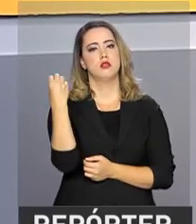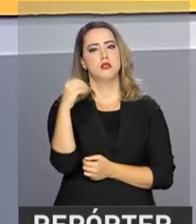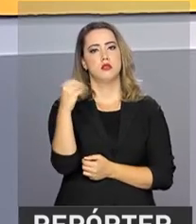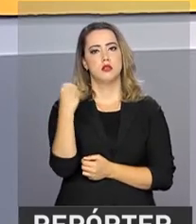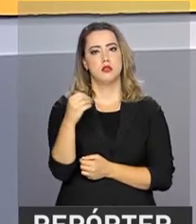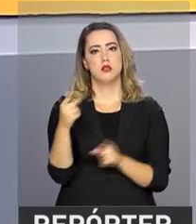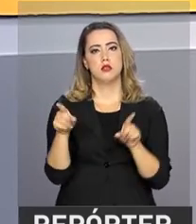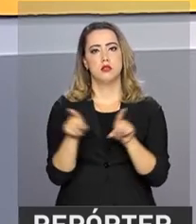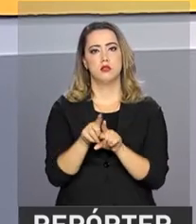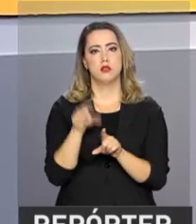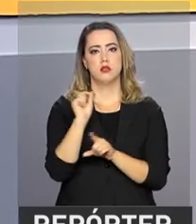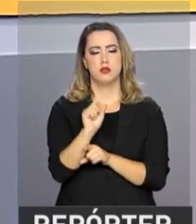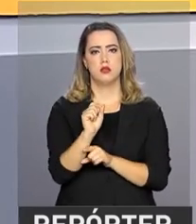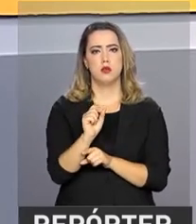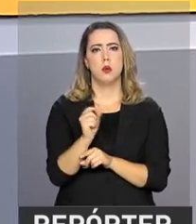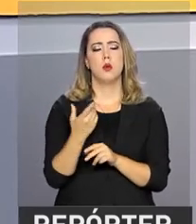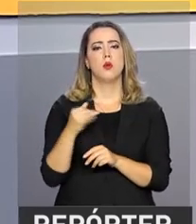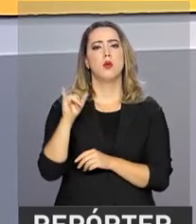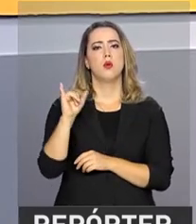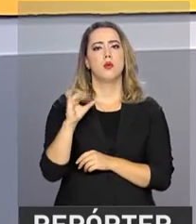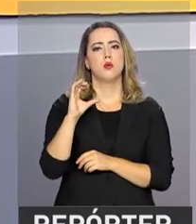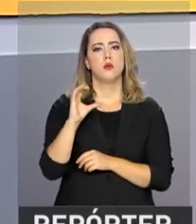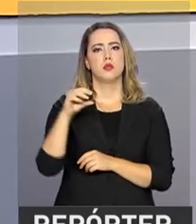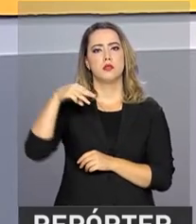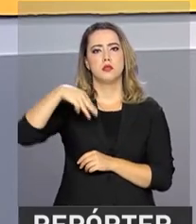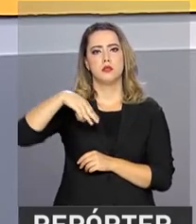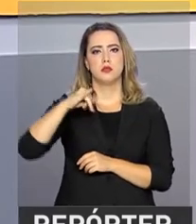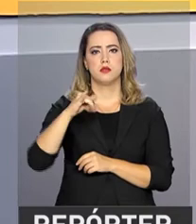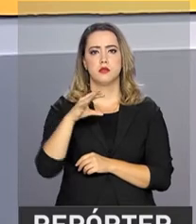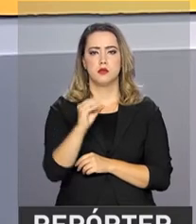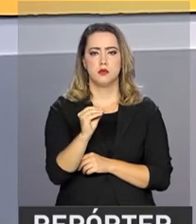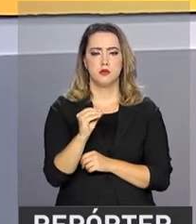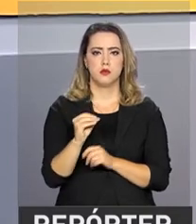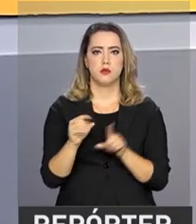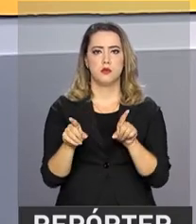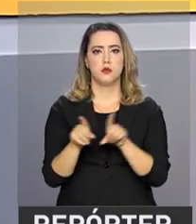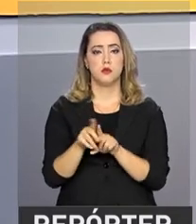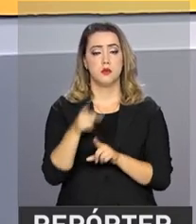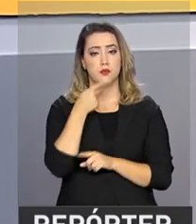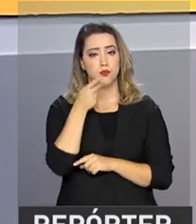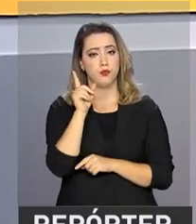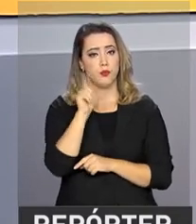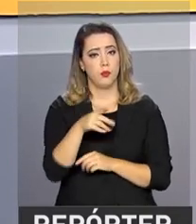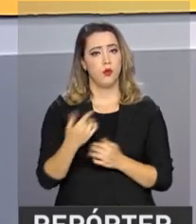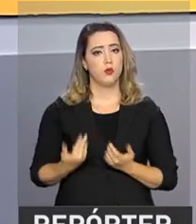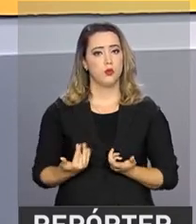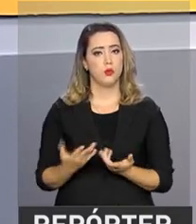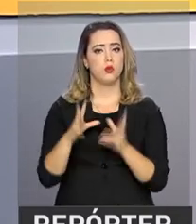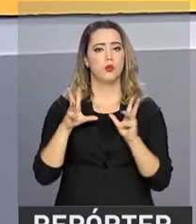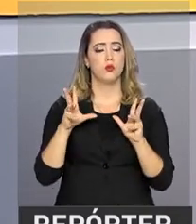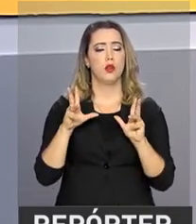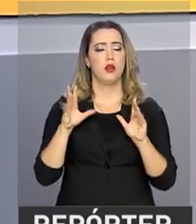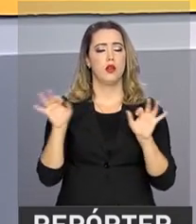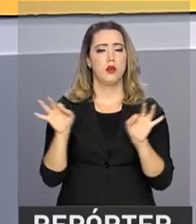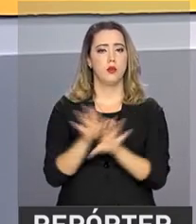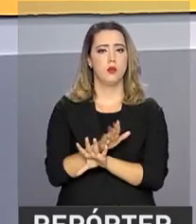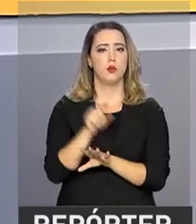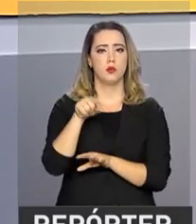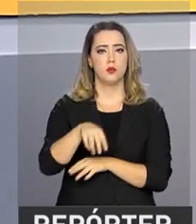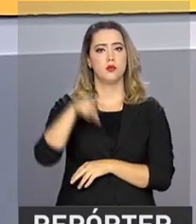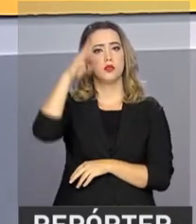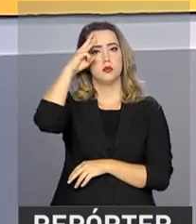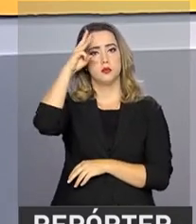outubro segundo o instituto chico mendes de conservação da biodiversidade icm-bio o fogo foi totalmente extinto nesta